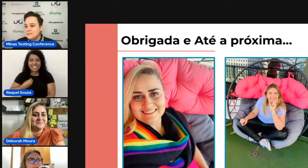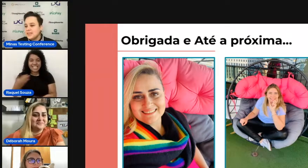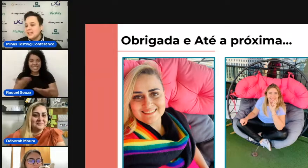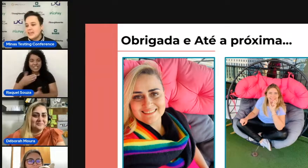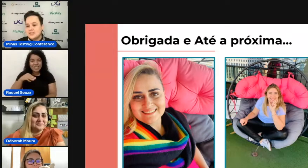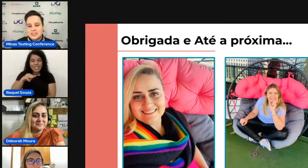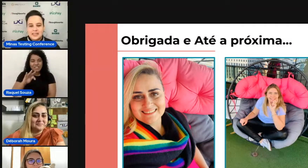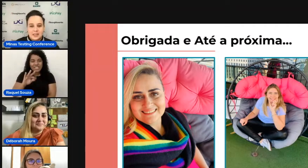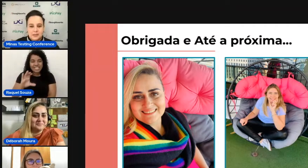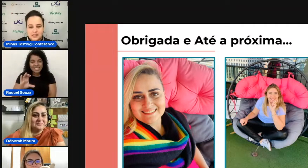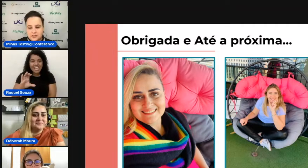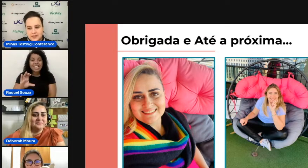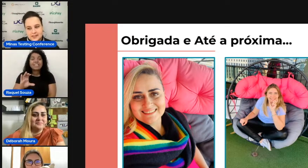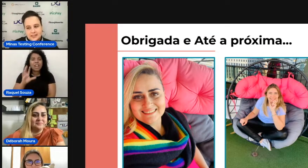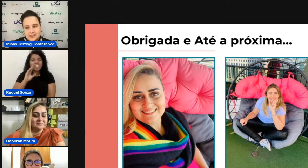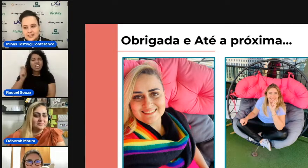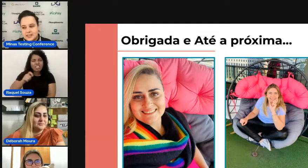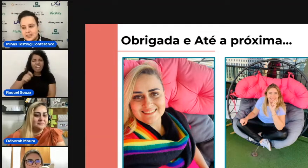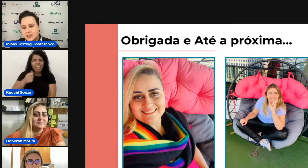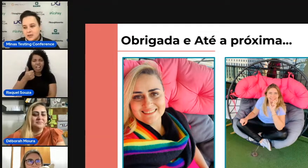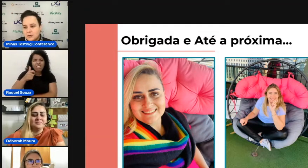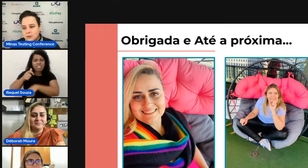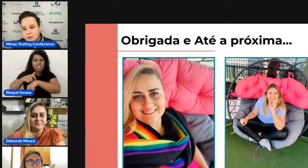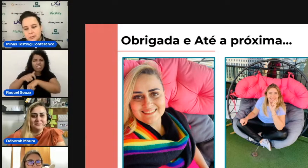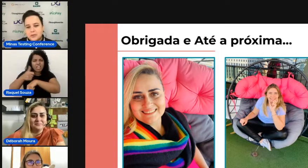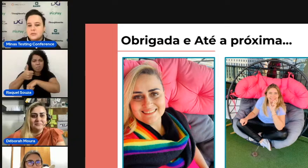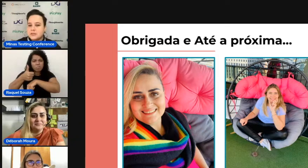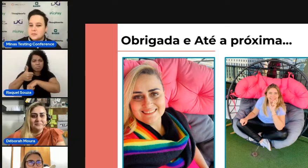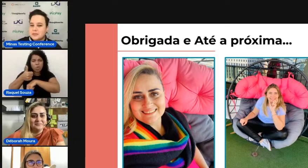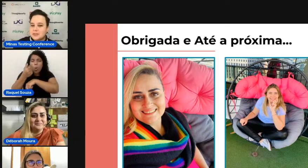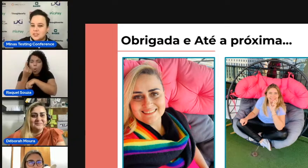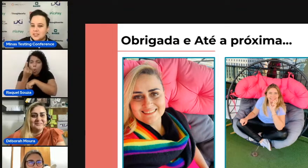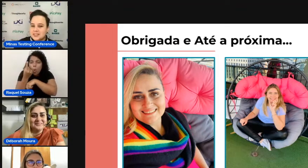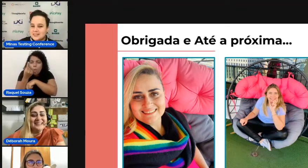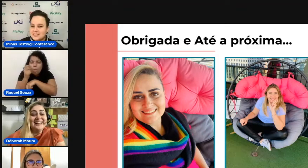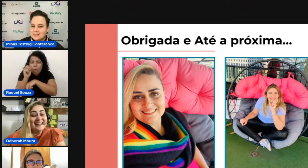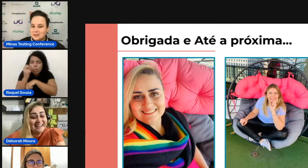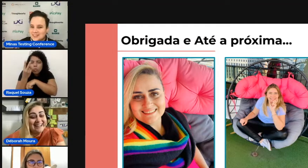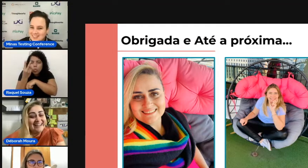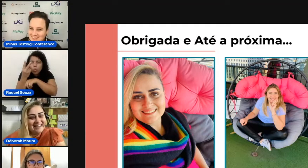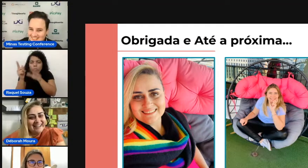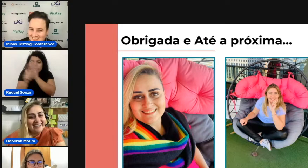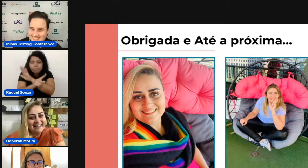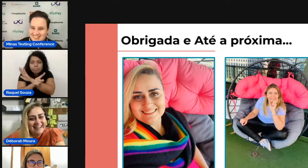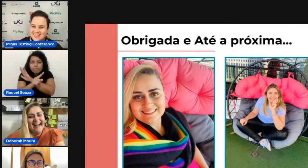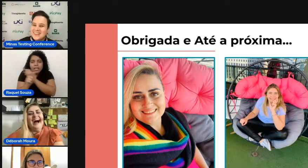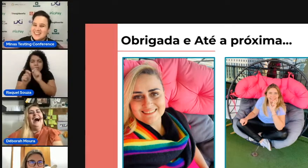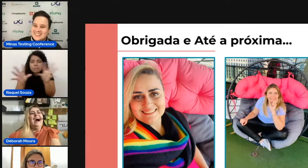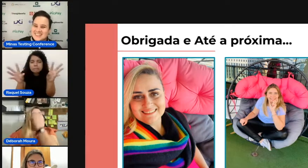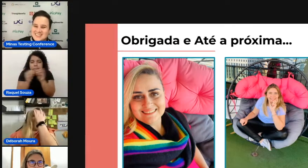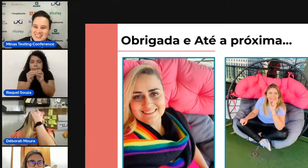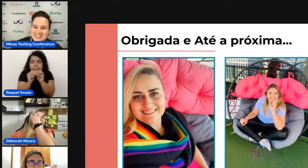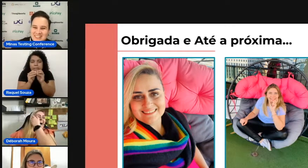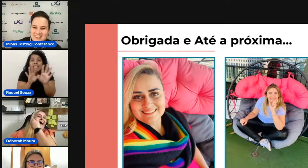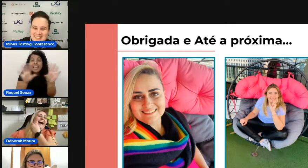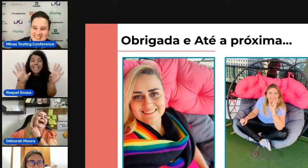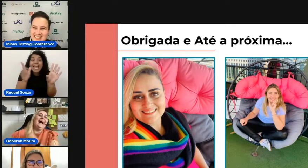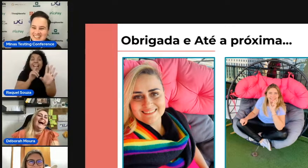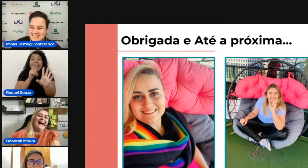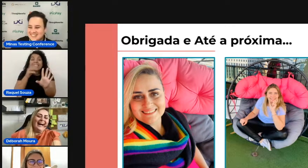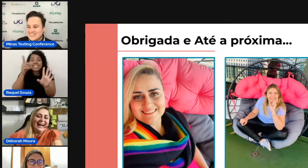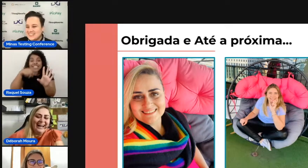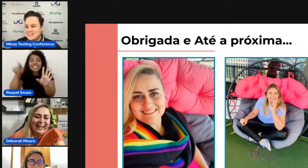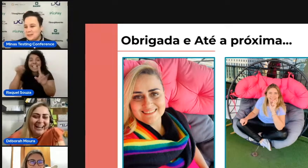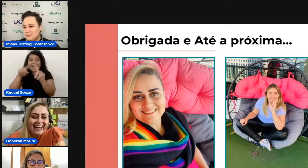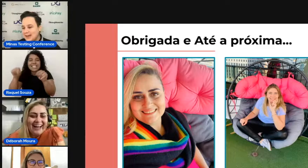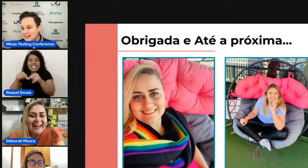MTC. Acho que dá tempo da gente fazer uma ou duas perguntinhas concisas, assim. E o resto a gente pode levar para a